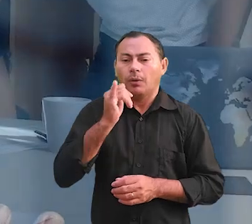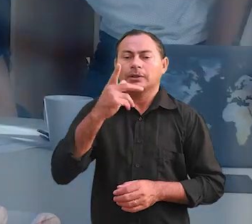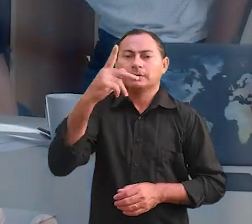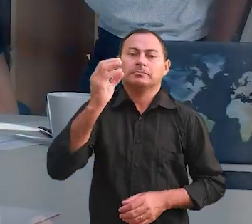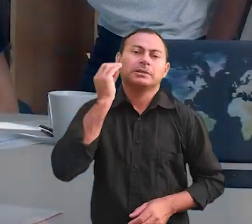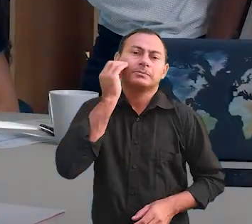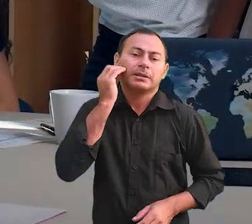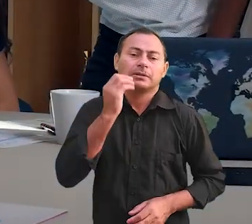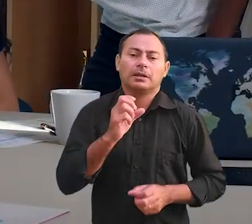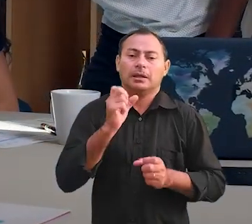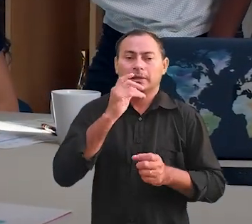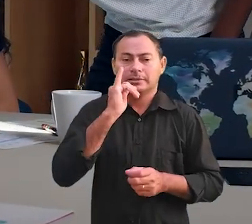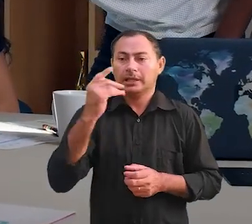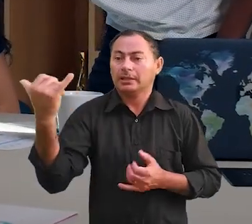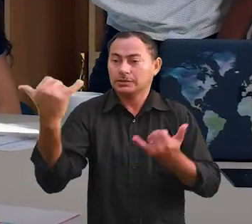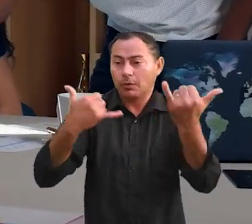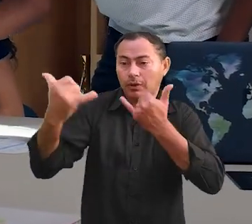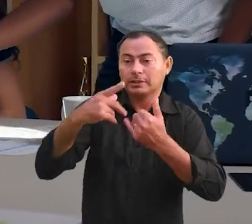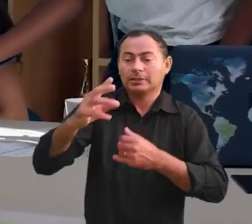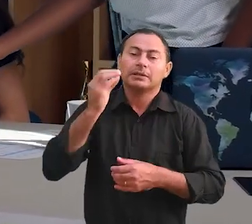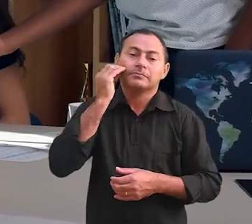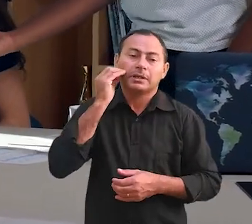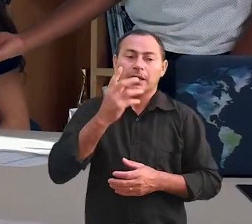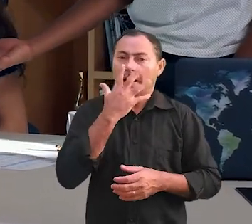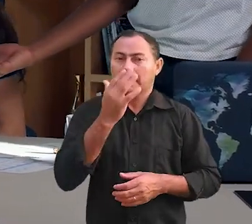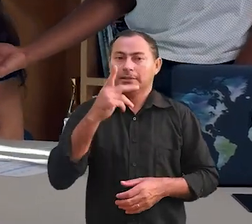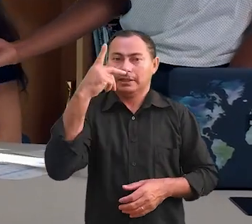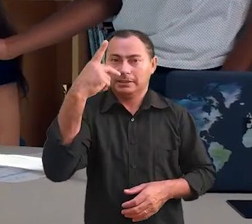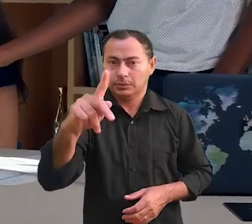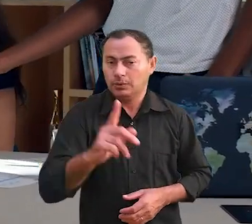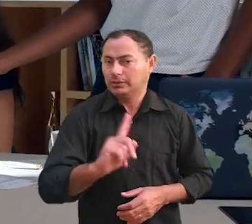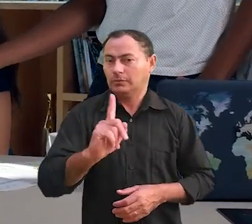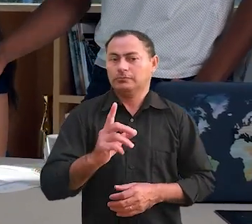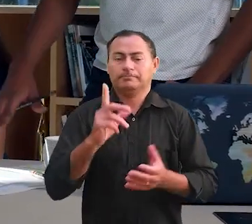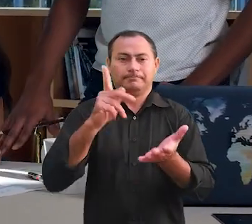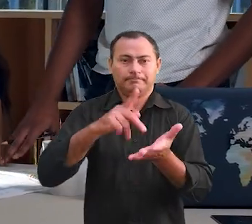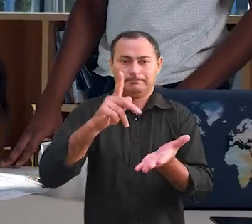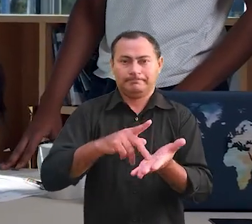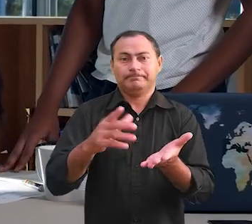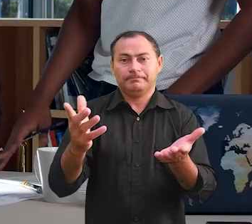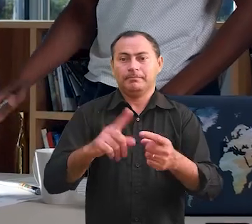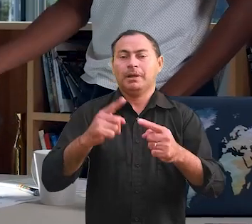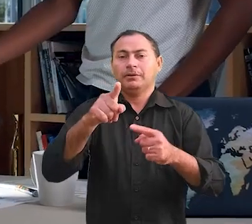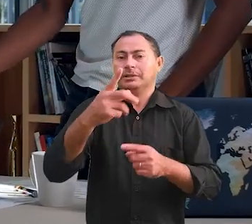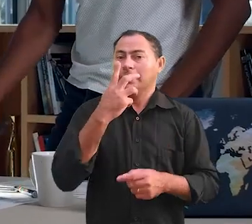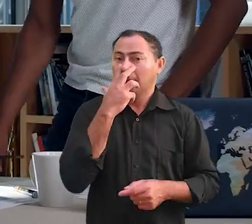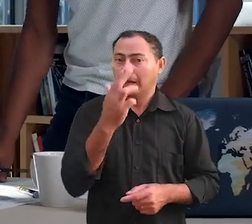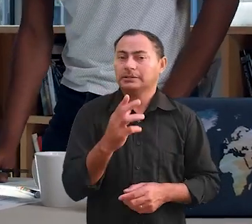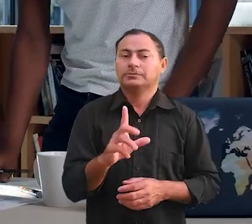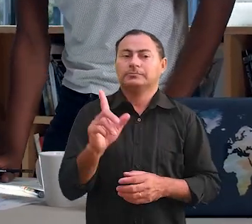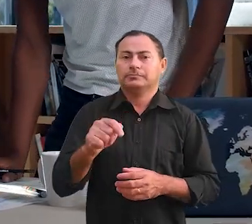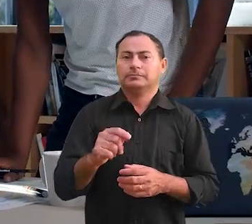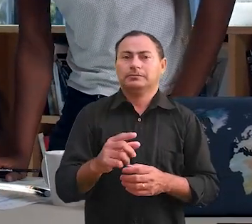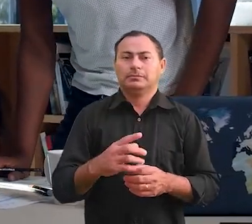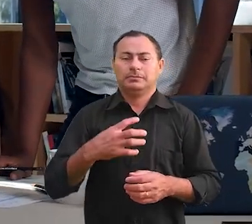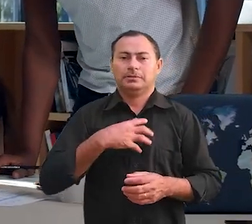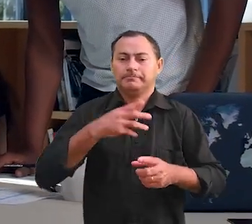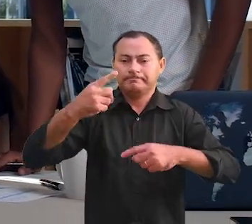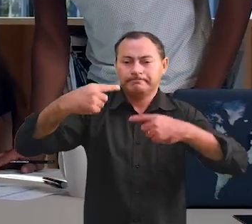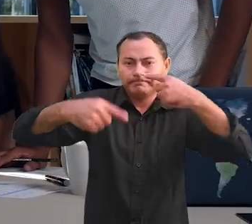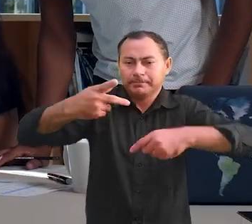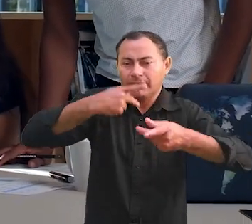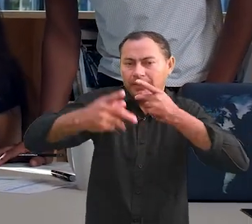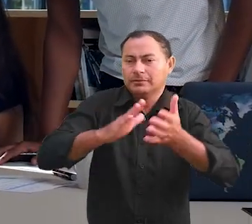aí você conta sua experiência e elas conta umas delas e acabam achando que segura não foi verdadeira Mas você acha que foi